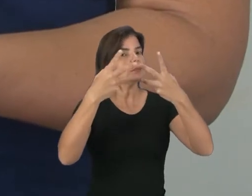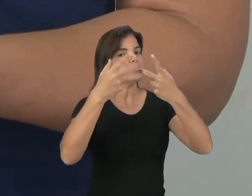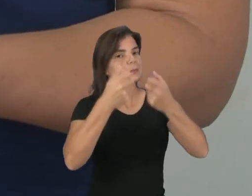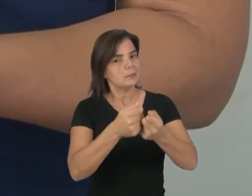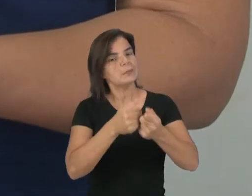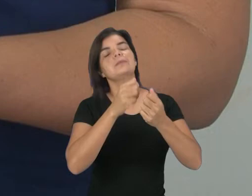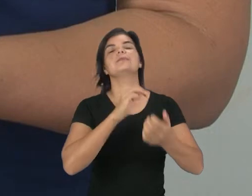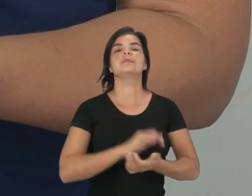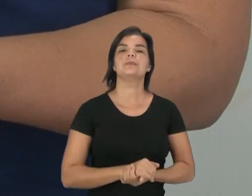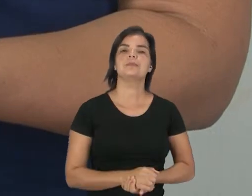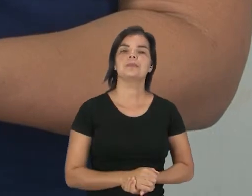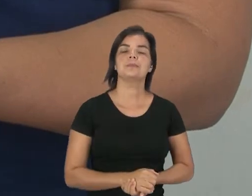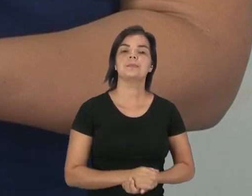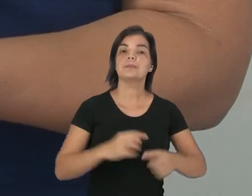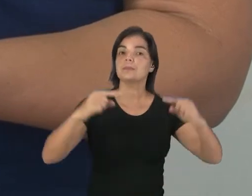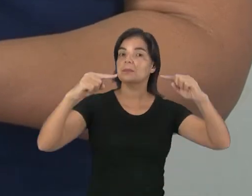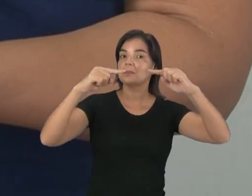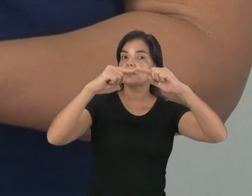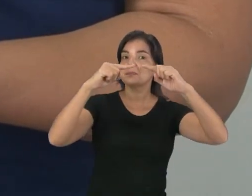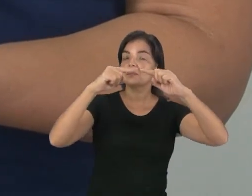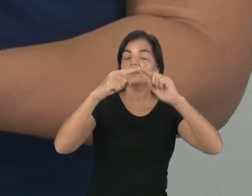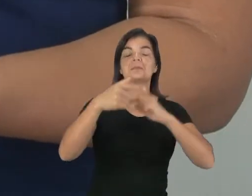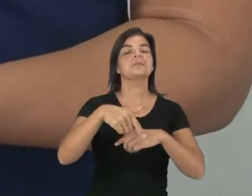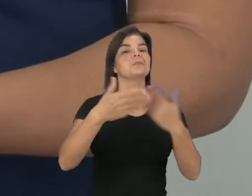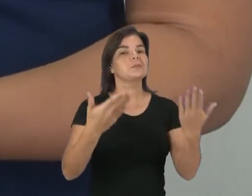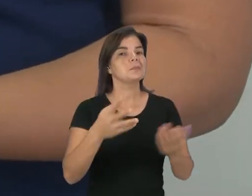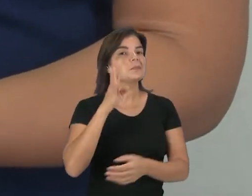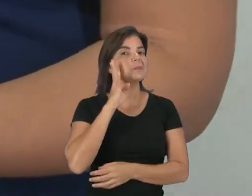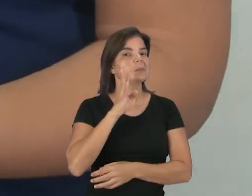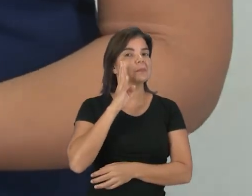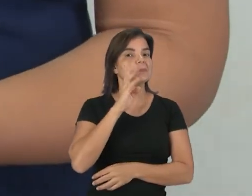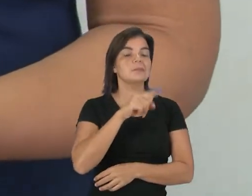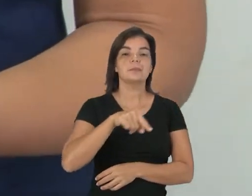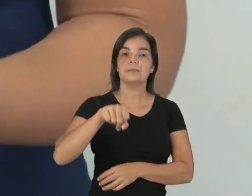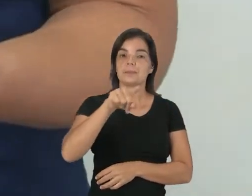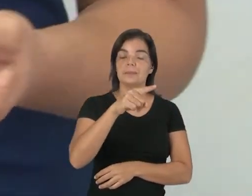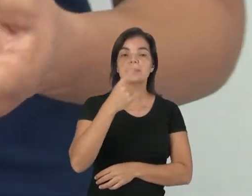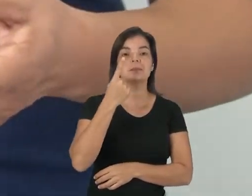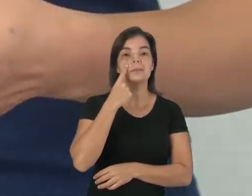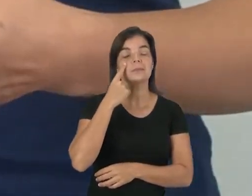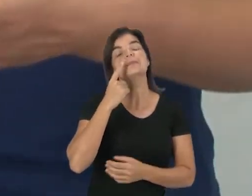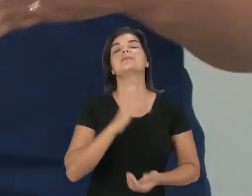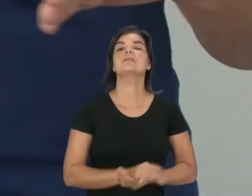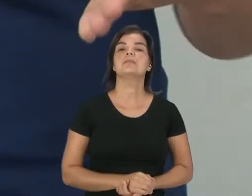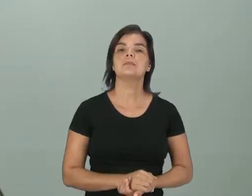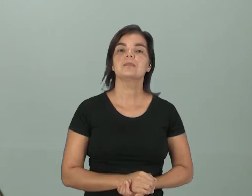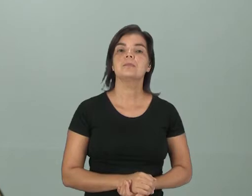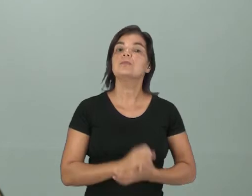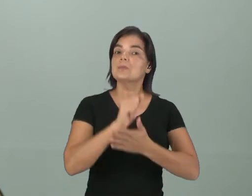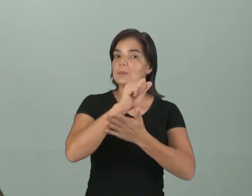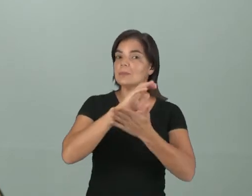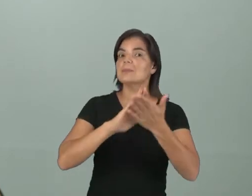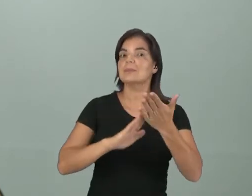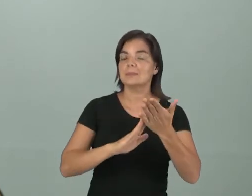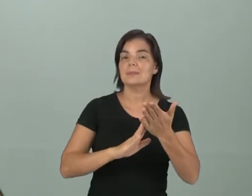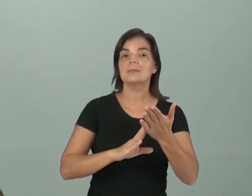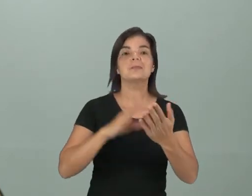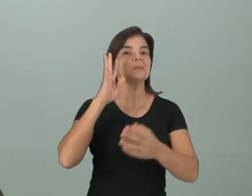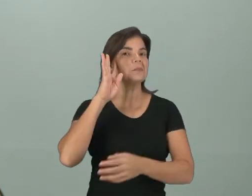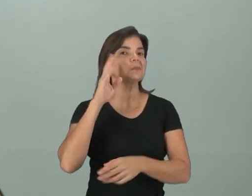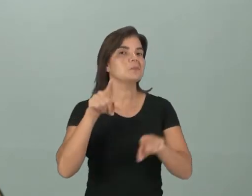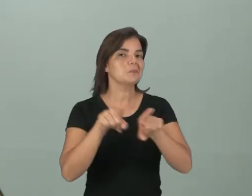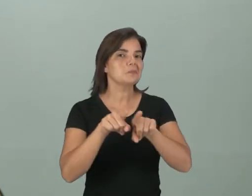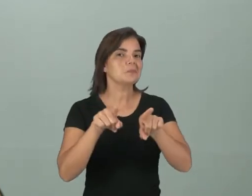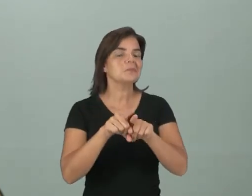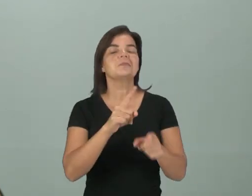as arestas aqui em cima. Olha só. Olha que interessante. Agora eu quero chamar vocês para realizarmos uma atividade.